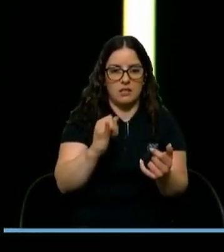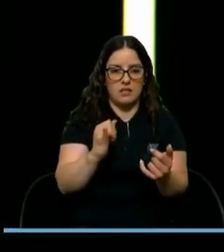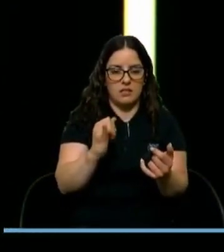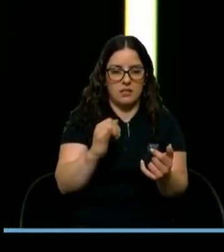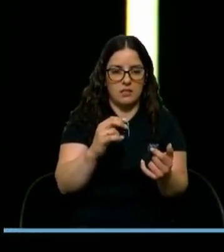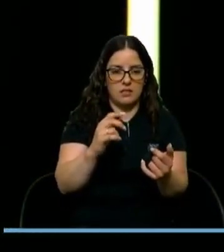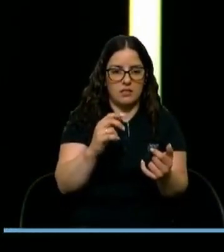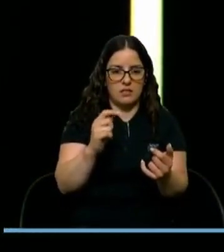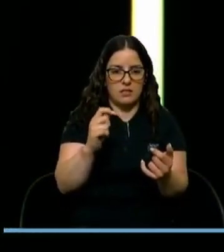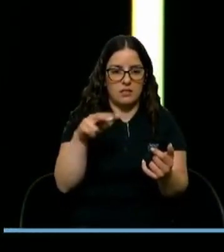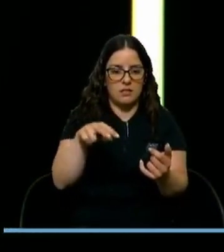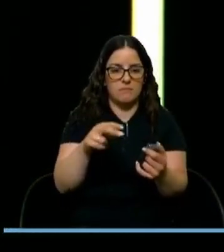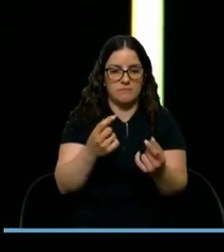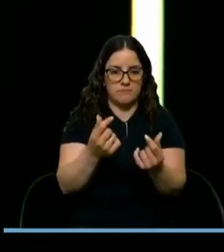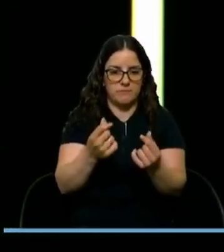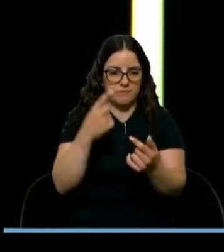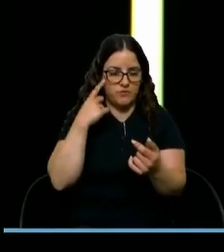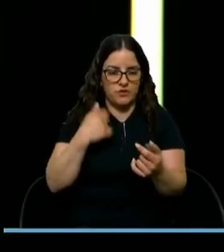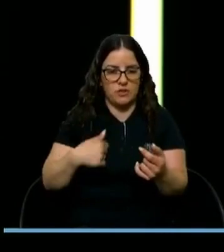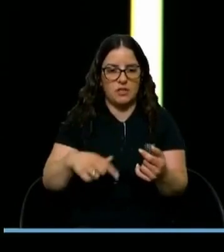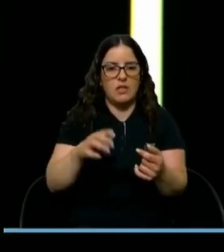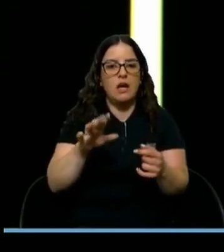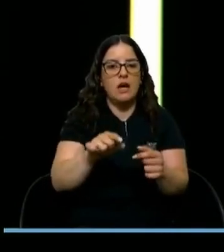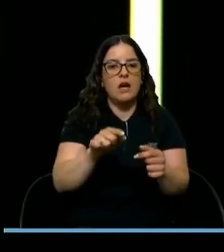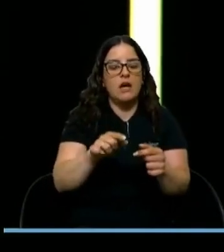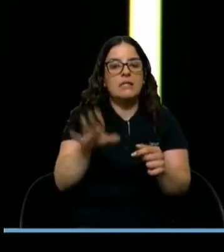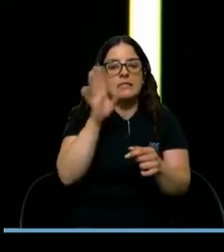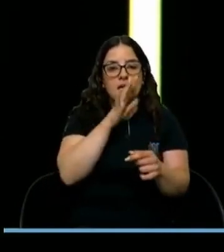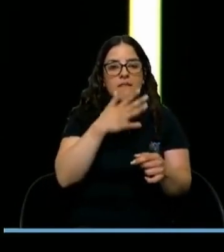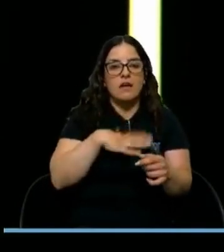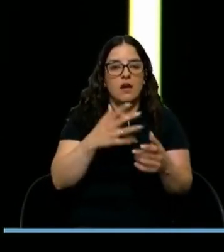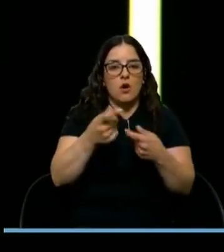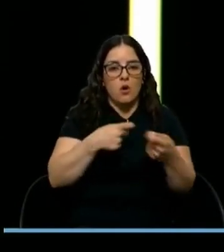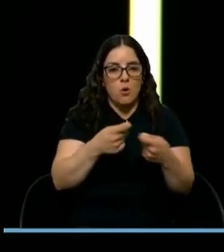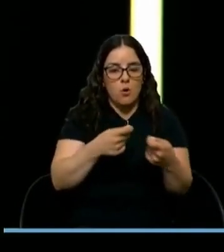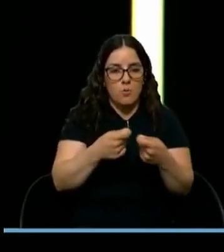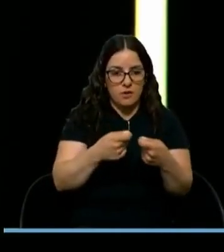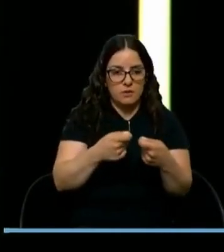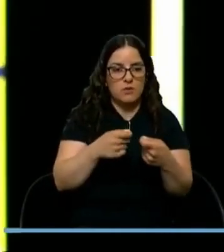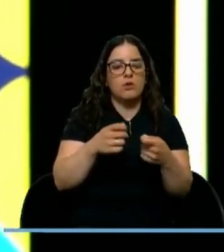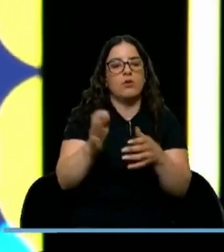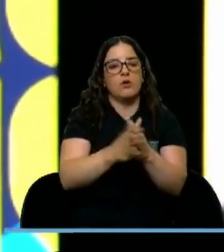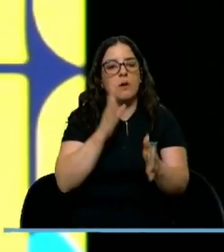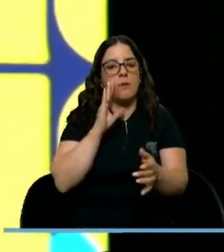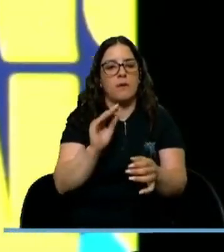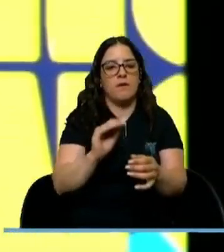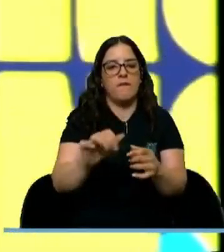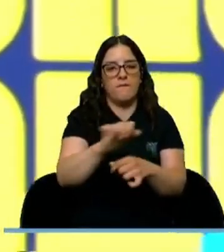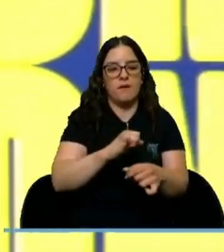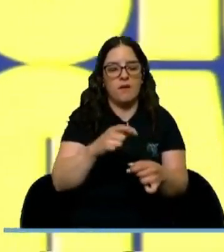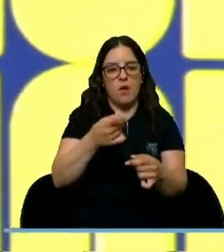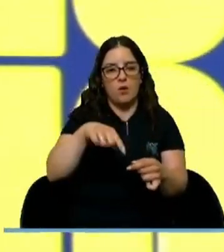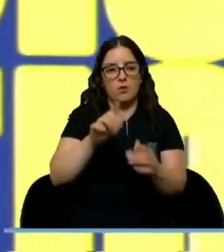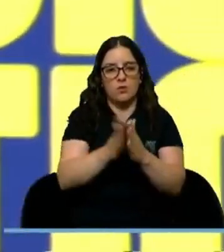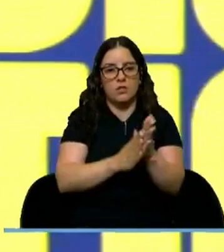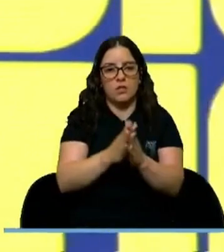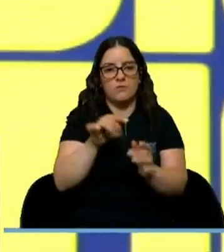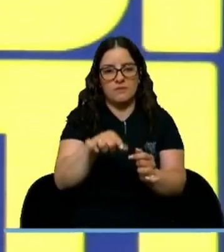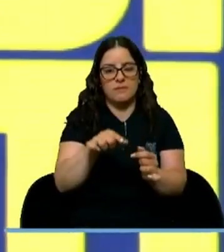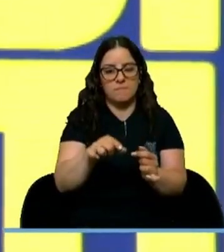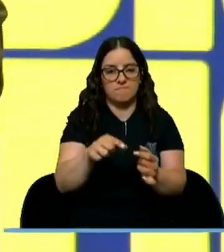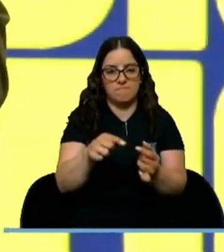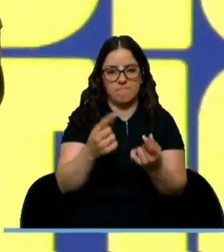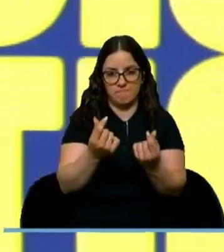se quiserem fazer comércio, utilizem o nosso banco, porque nós utilizamos esta massa monetária. Ao utilizar aquela massa